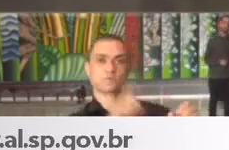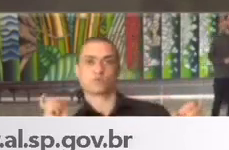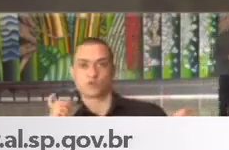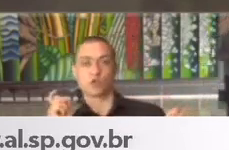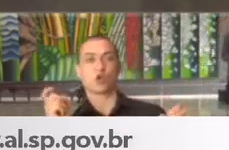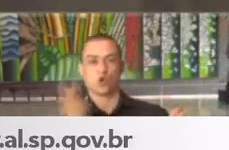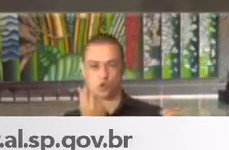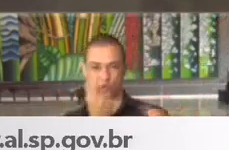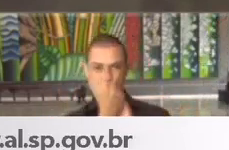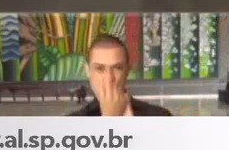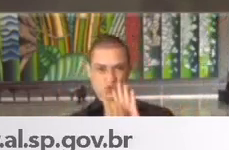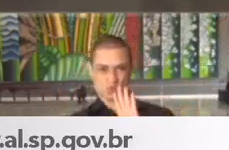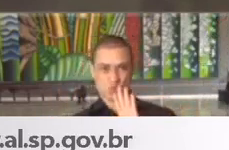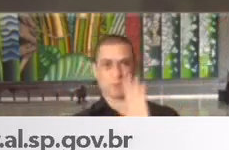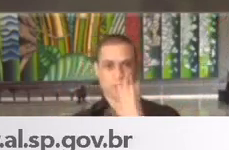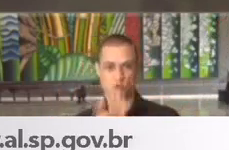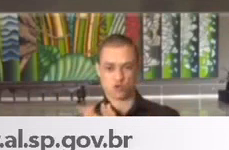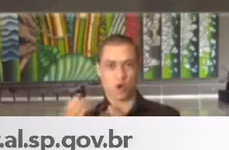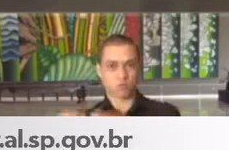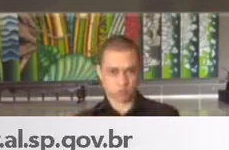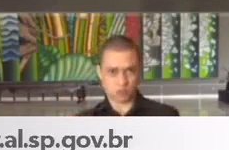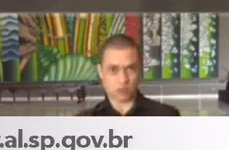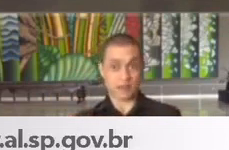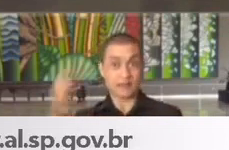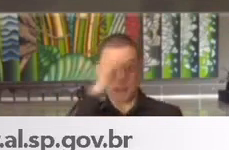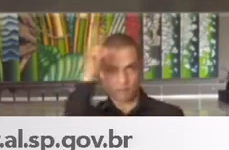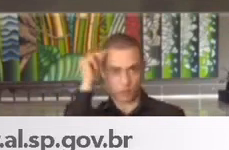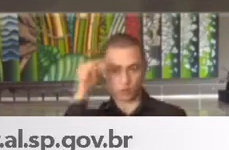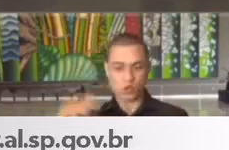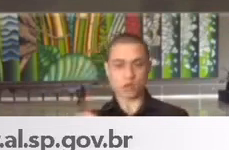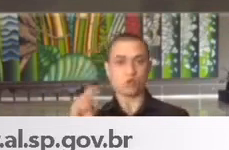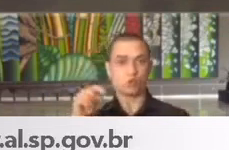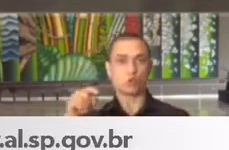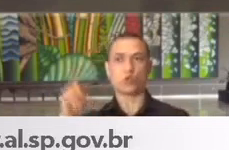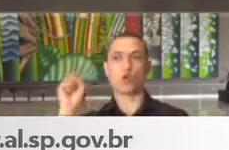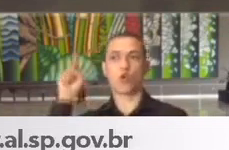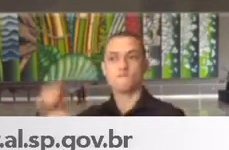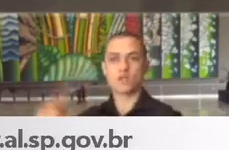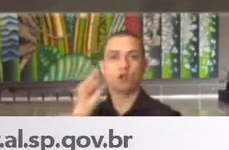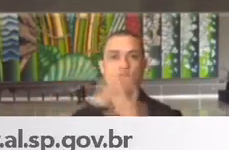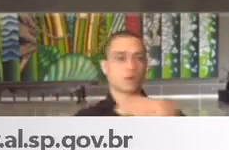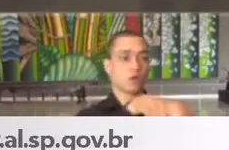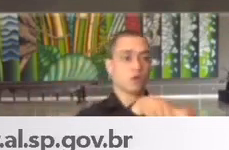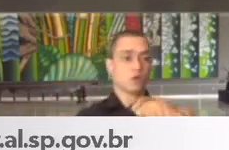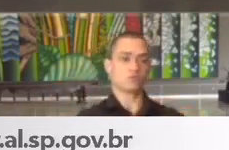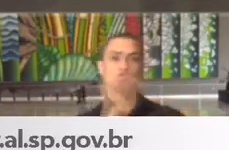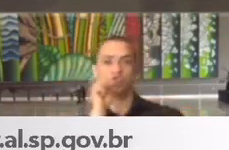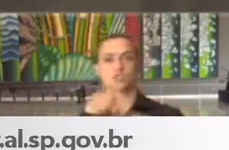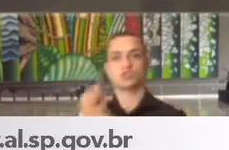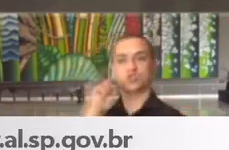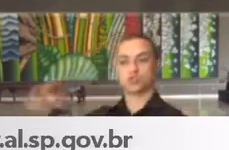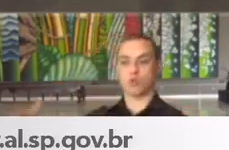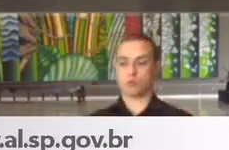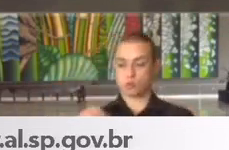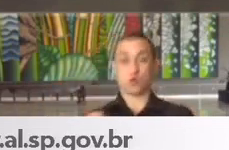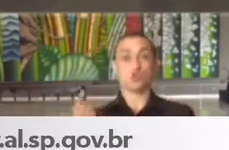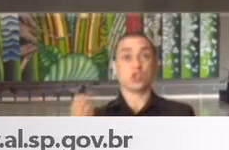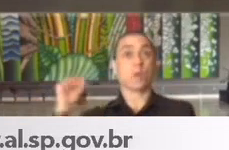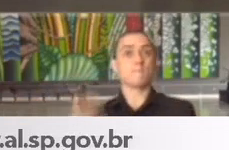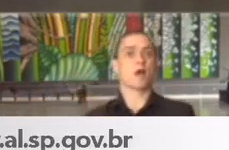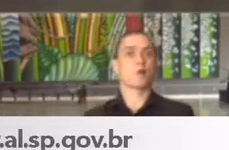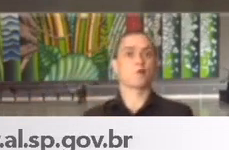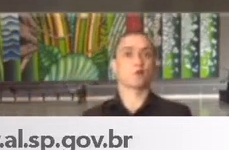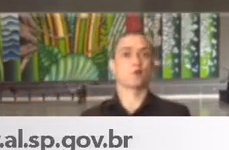fundos municipais para que a gente possa, se for o caso, utilizar recursos que estão parados nos